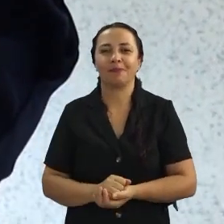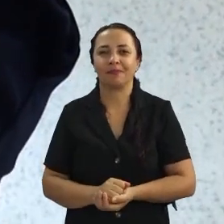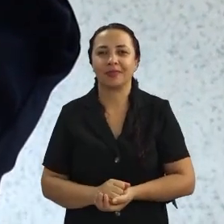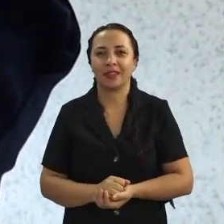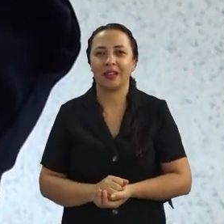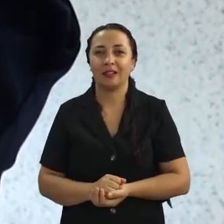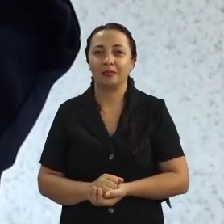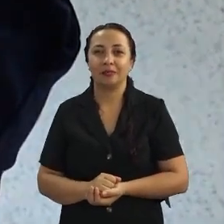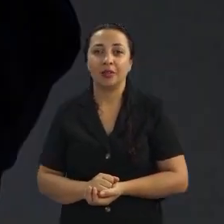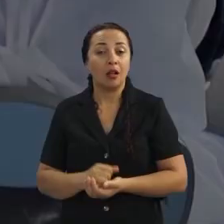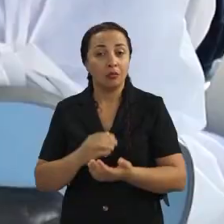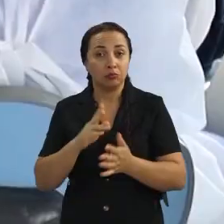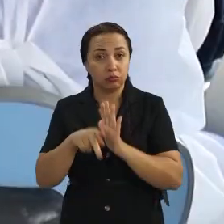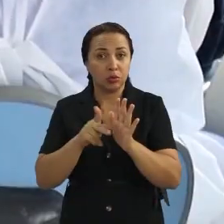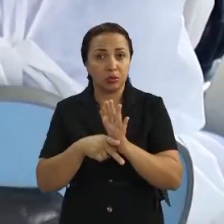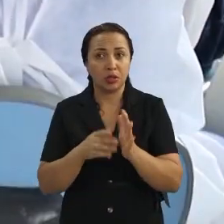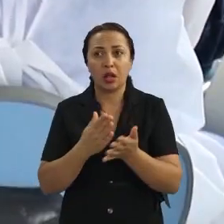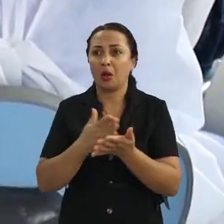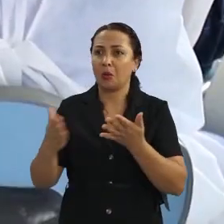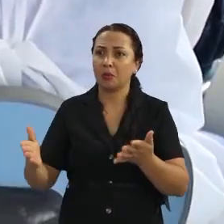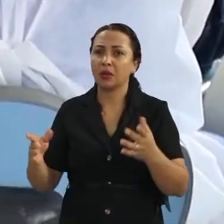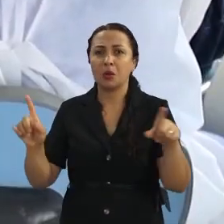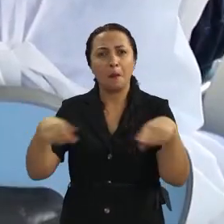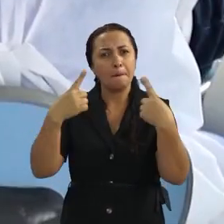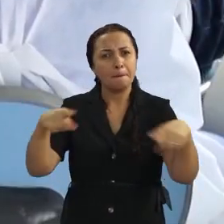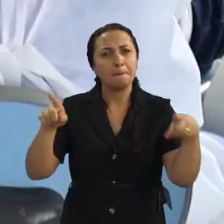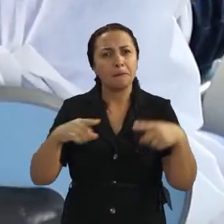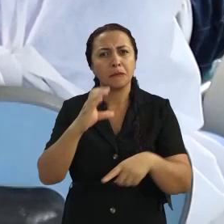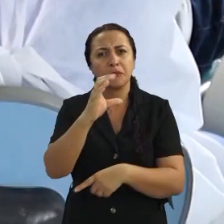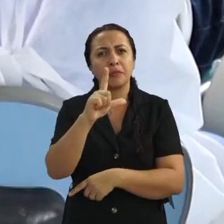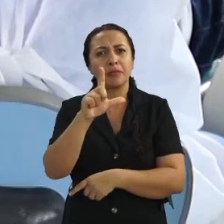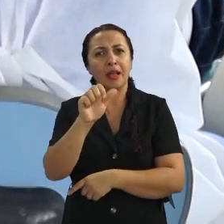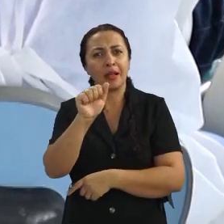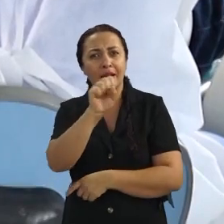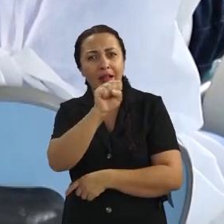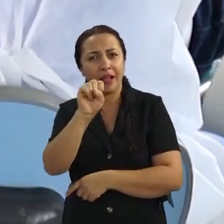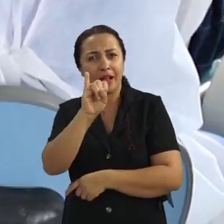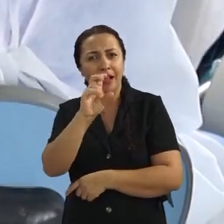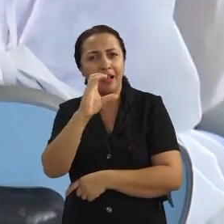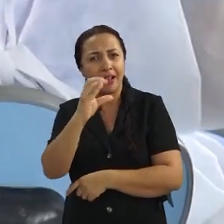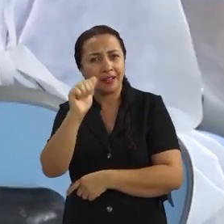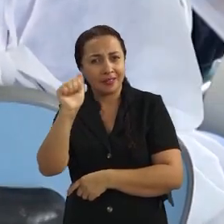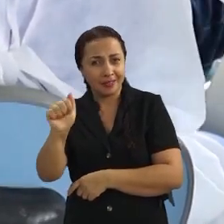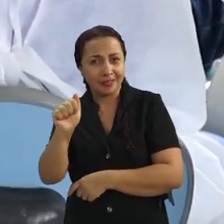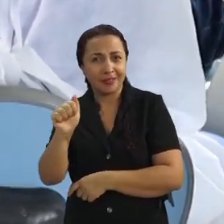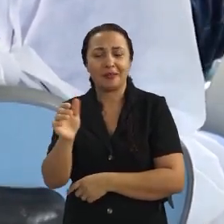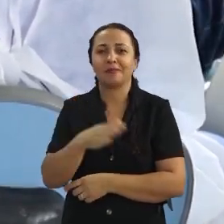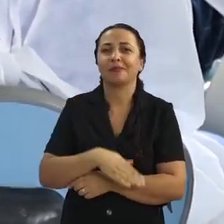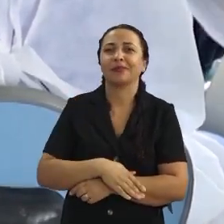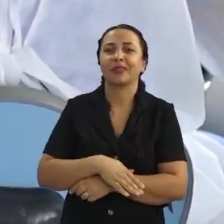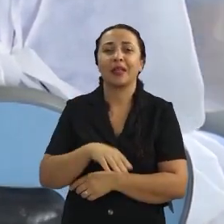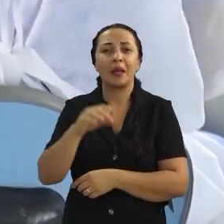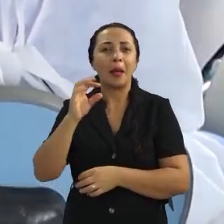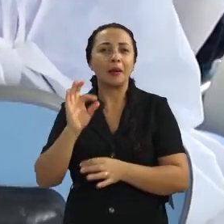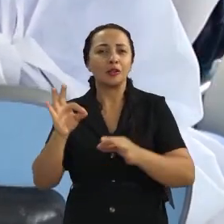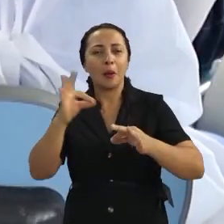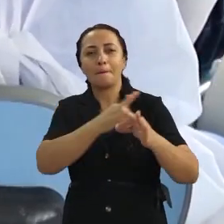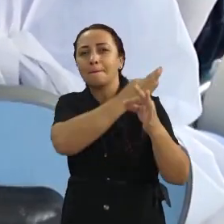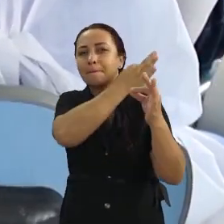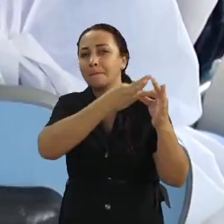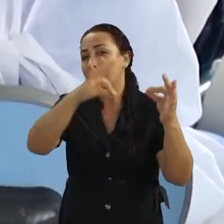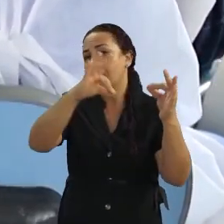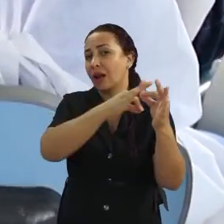inicialmente era com música clássica acho que era Sinfonia lá maior de Beethoven se não tiver enganado só que a música